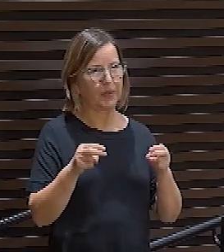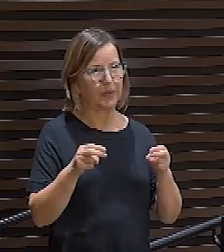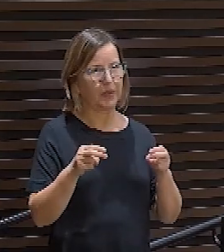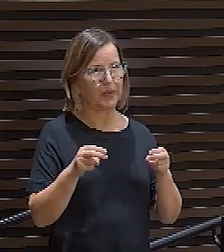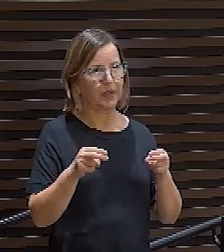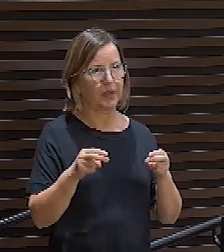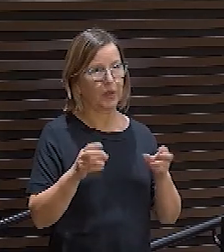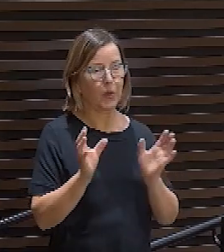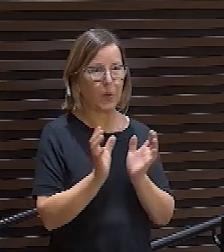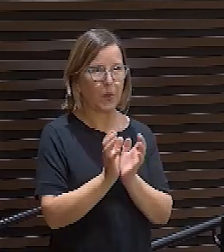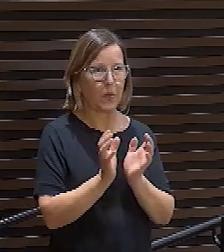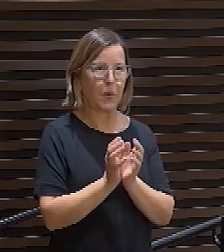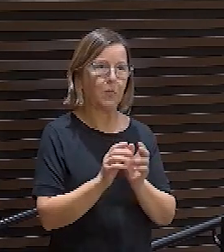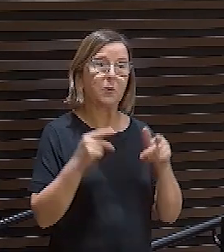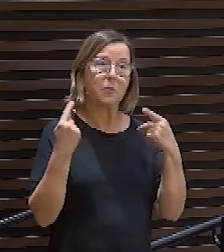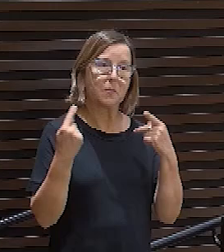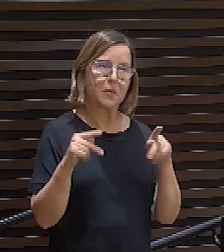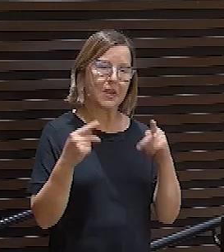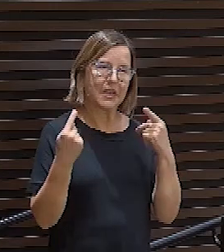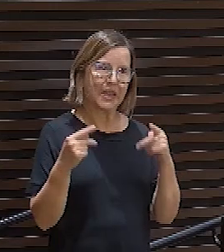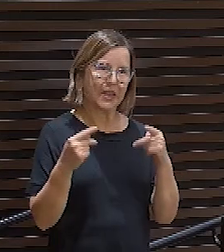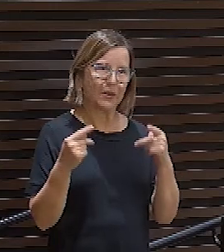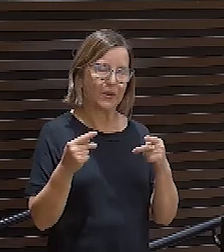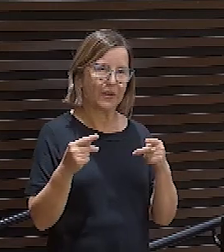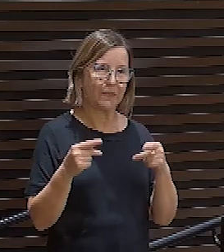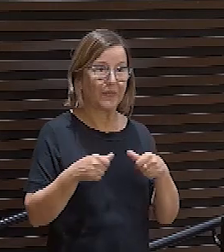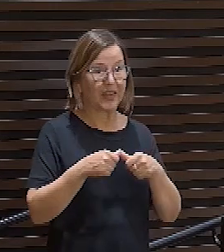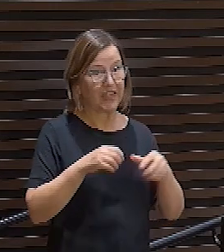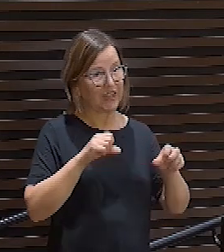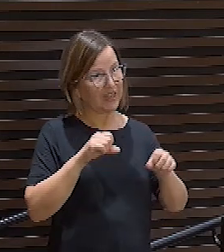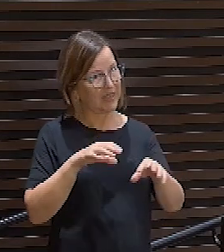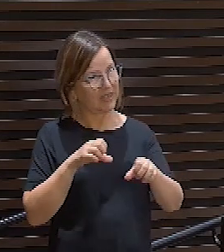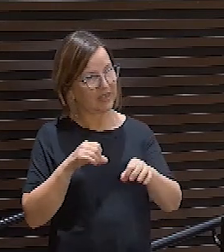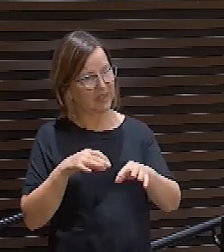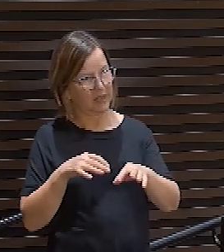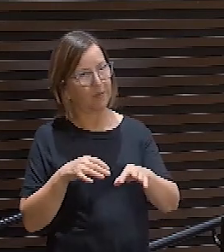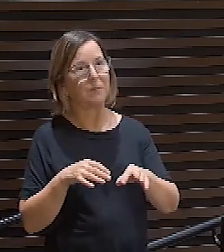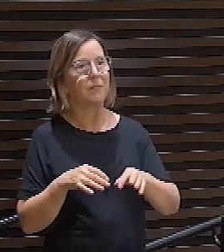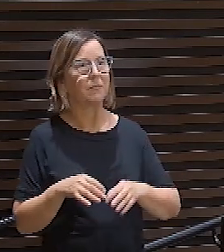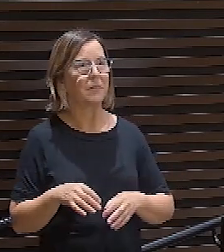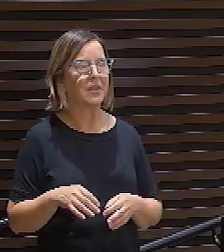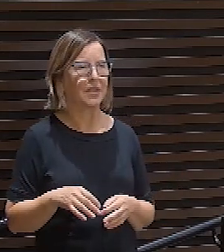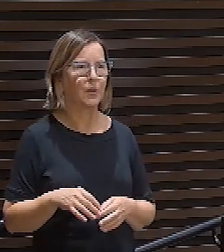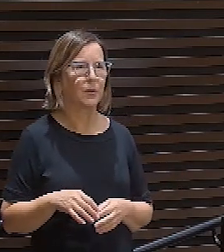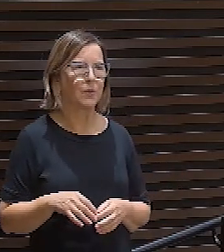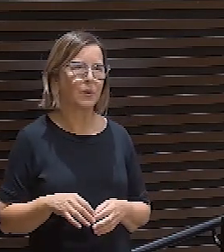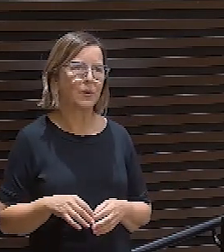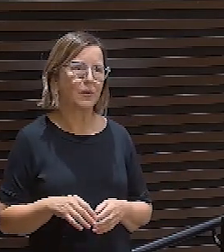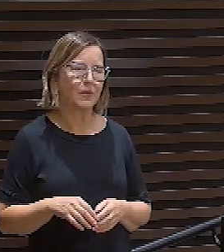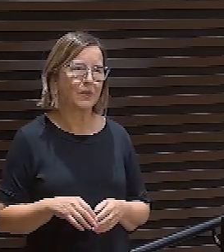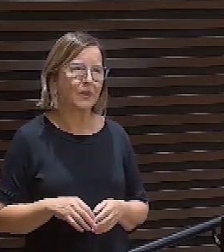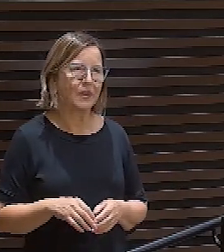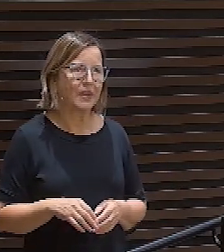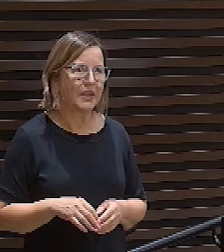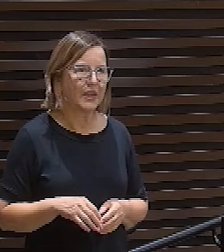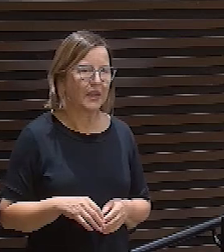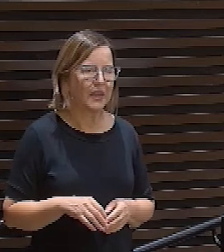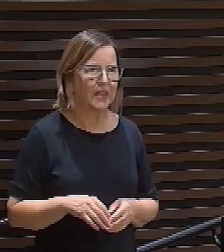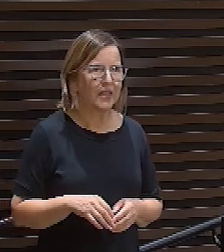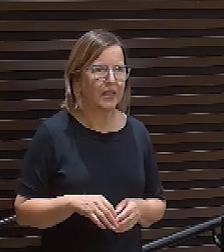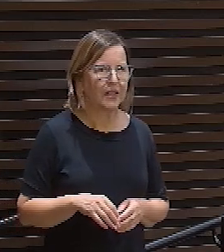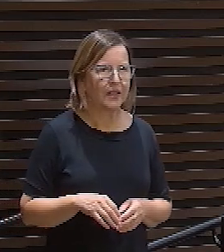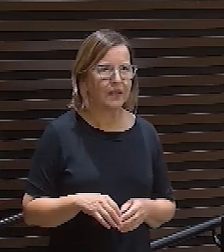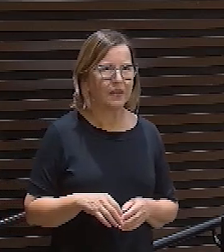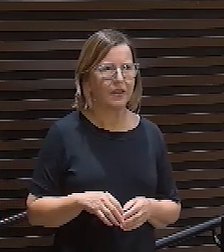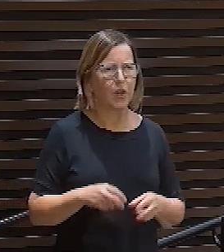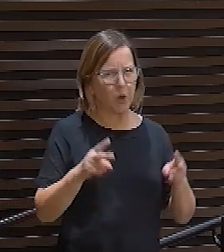presta atenção no que essa doutrina está falando. Presta atenção no que Cristo conquistou para